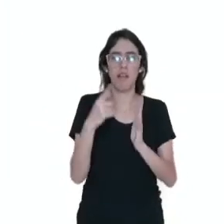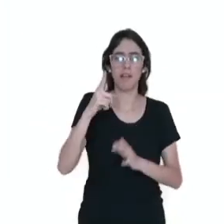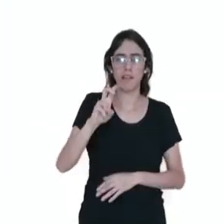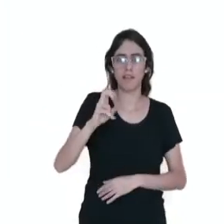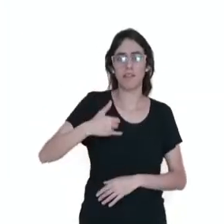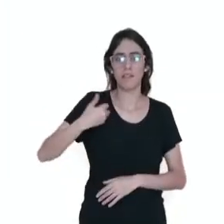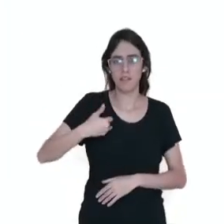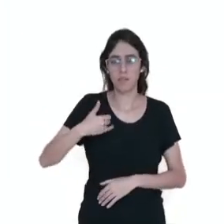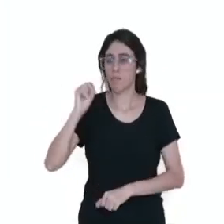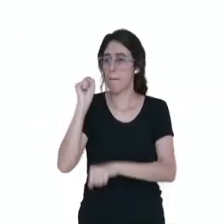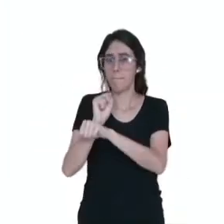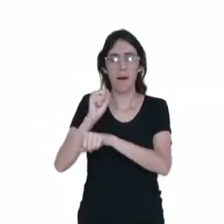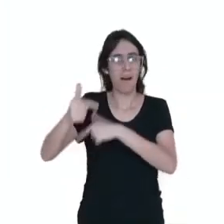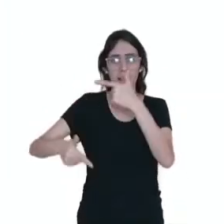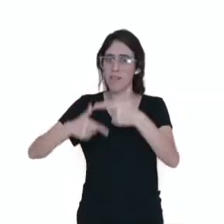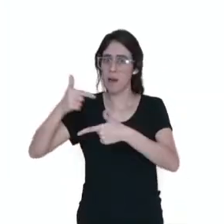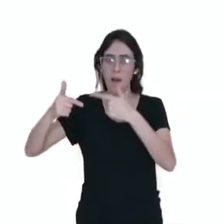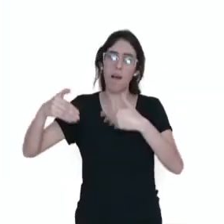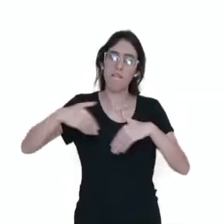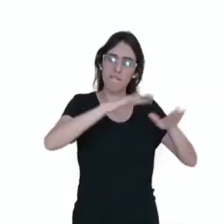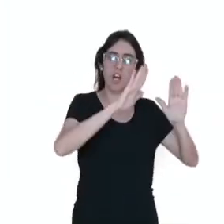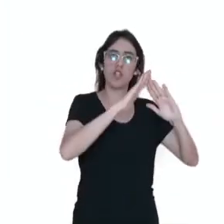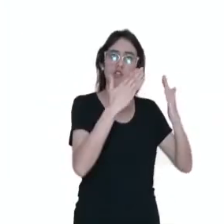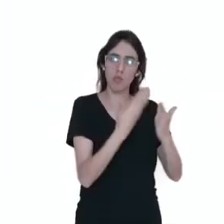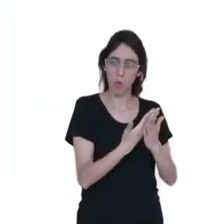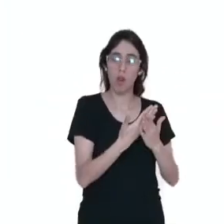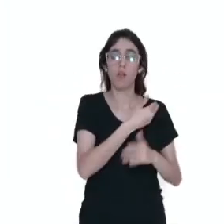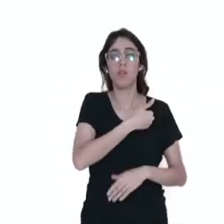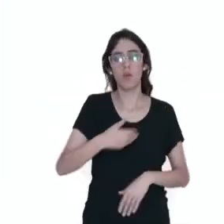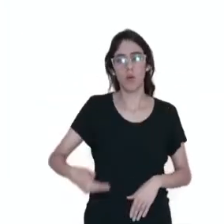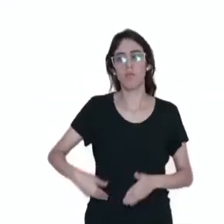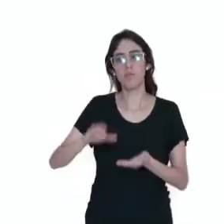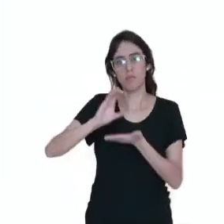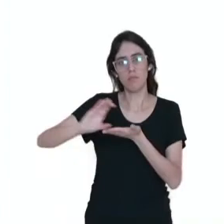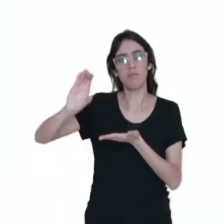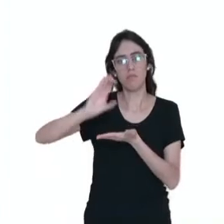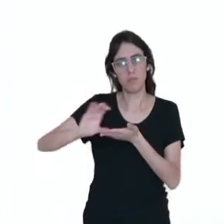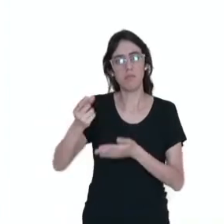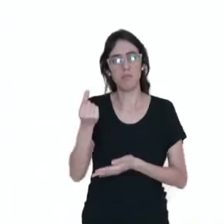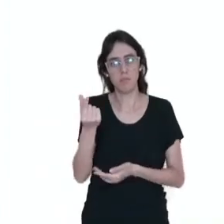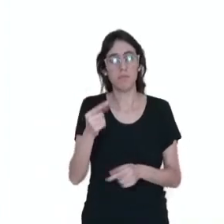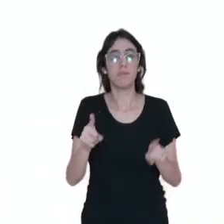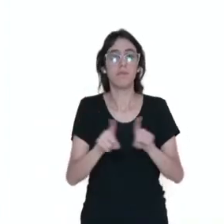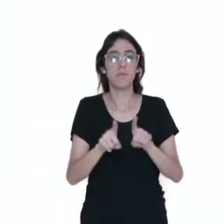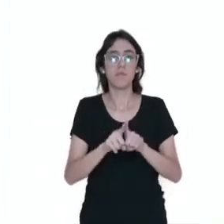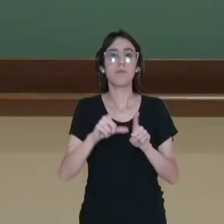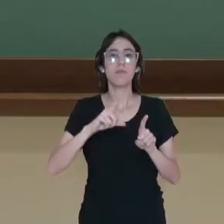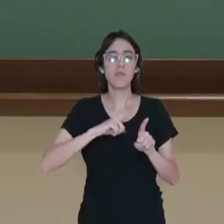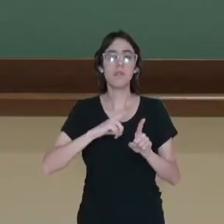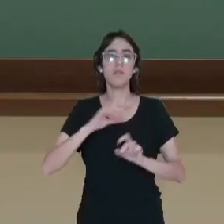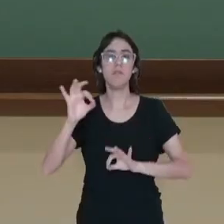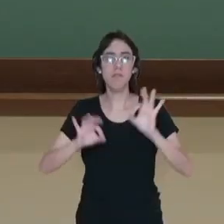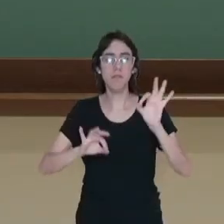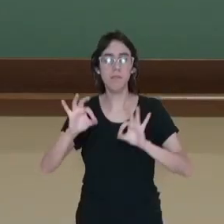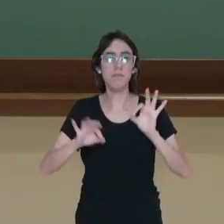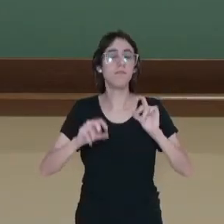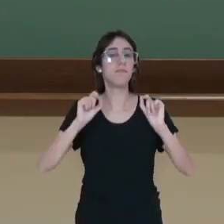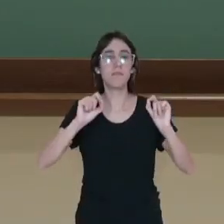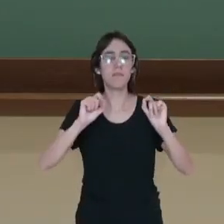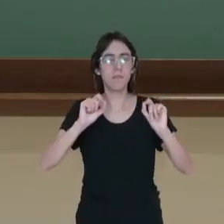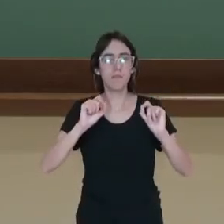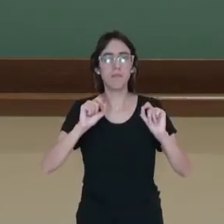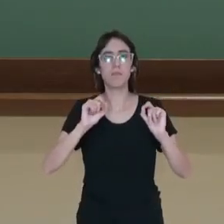anos de trabalhos penosos e que eles fossem estudar e não mais trabalhar, além de programas aí de diminuição